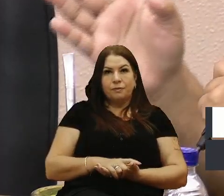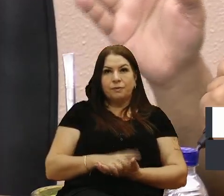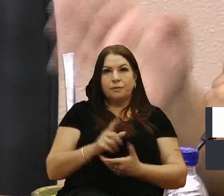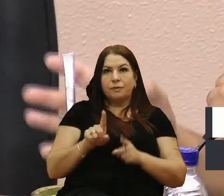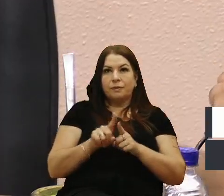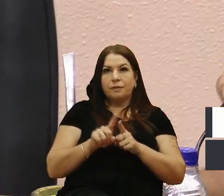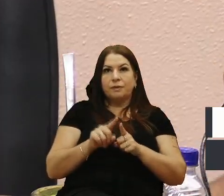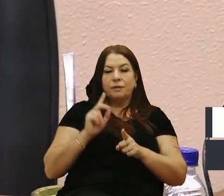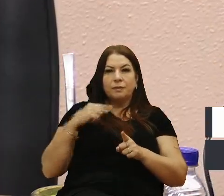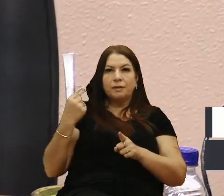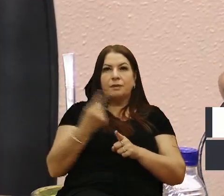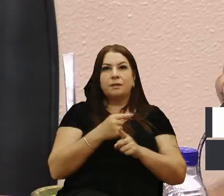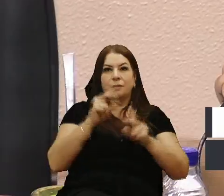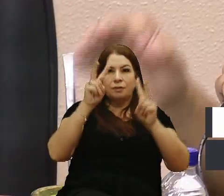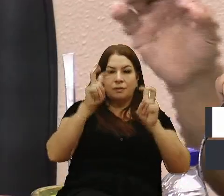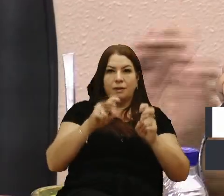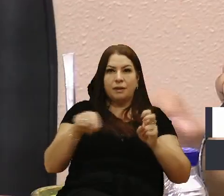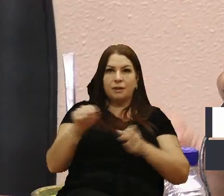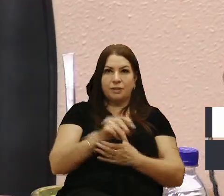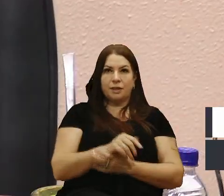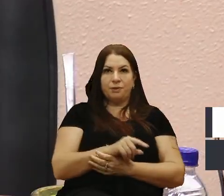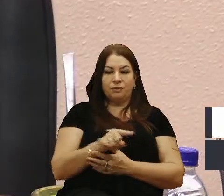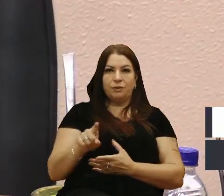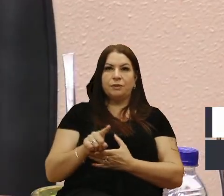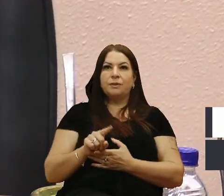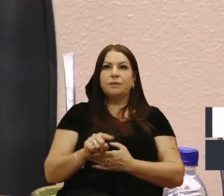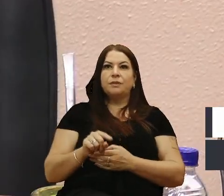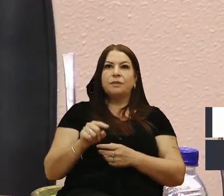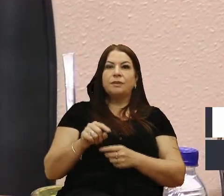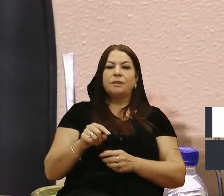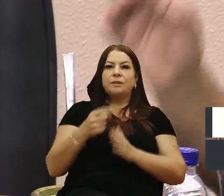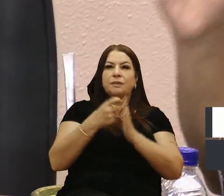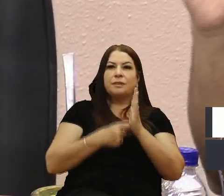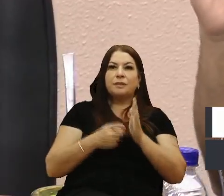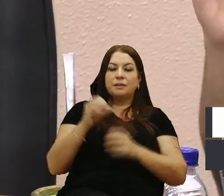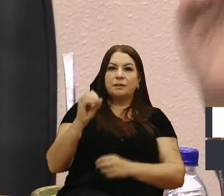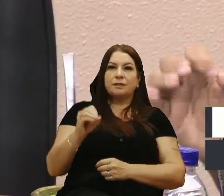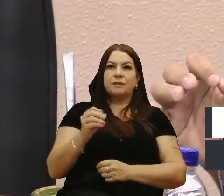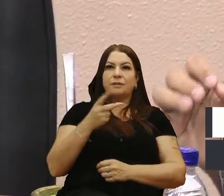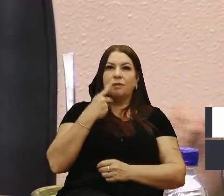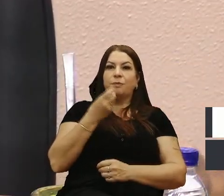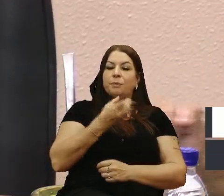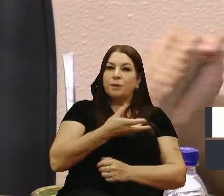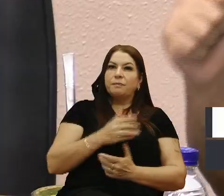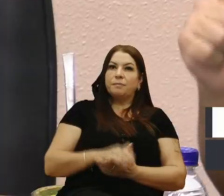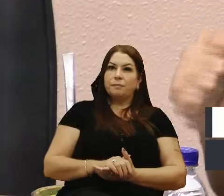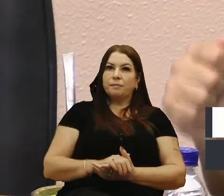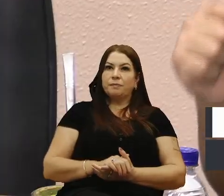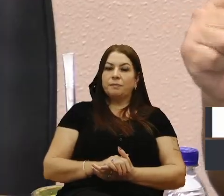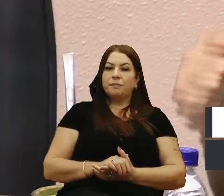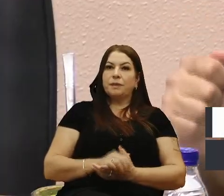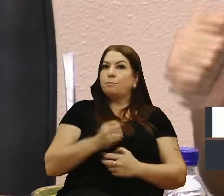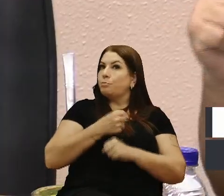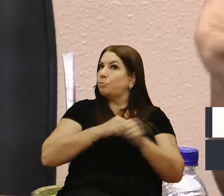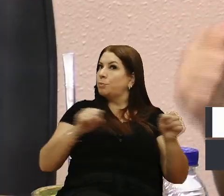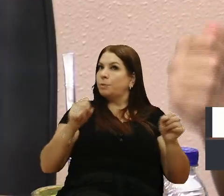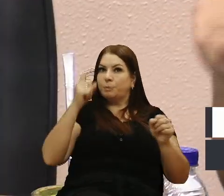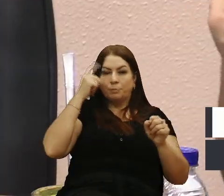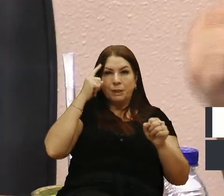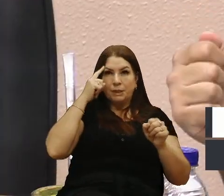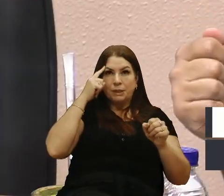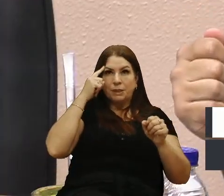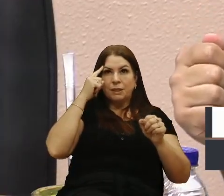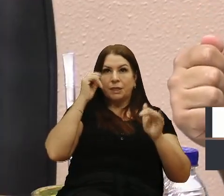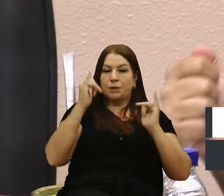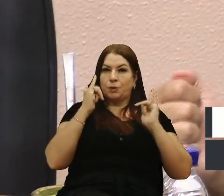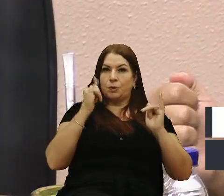centrar rapidamente no tema que o senhor aborda sobre a questão da tarifa zero. E o senhor falou muito bem. É impossível pensar em